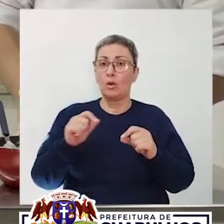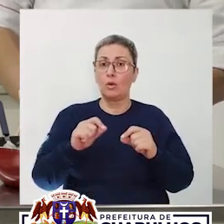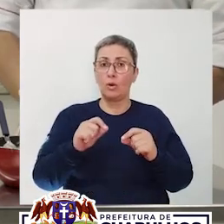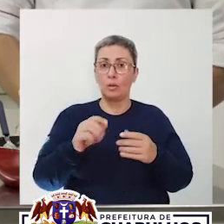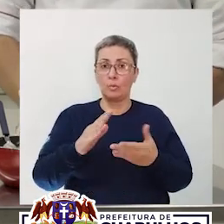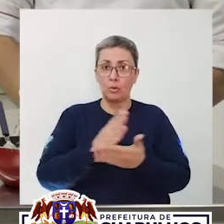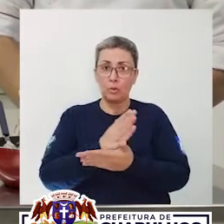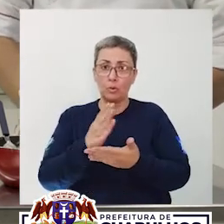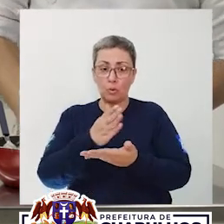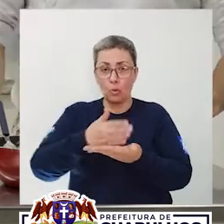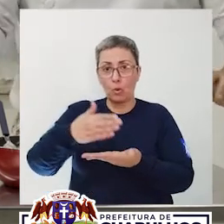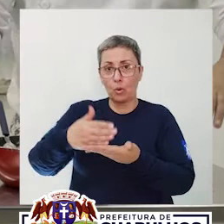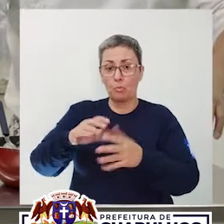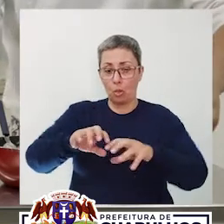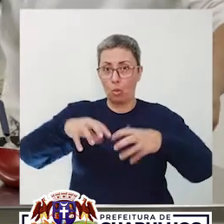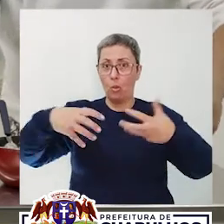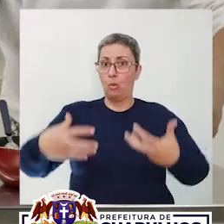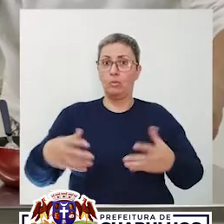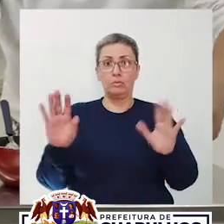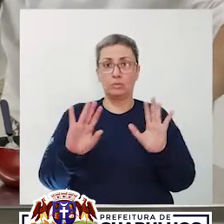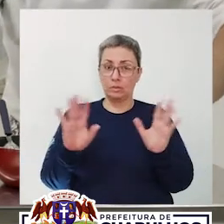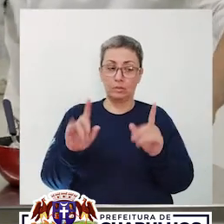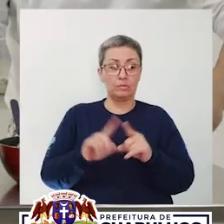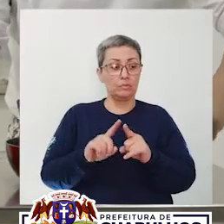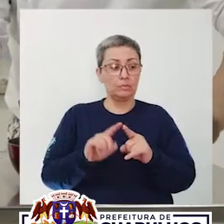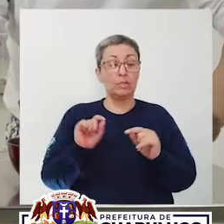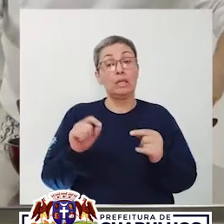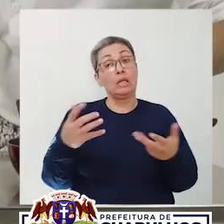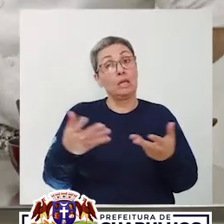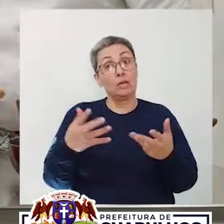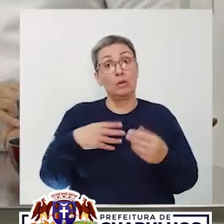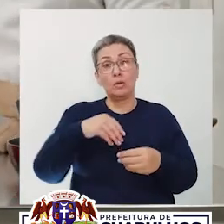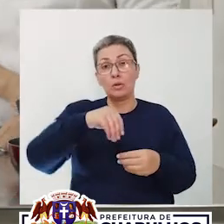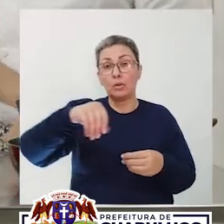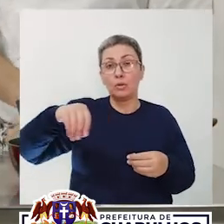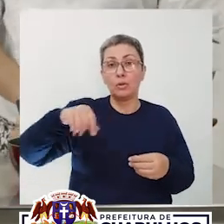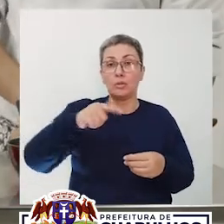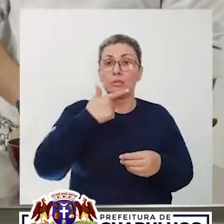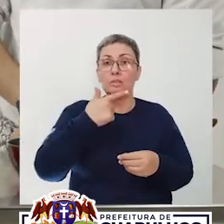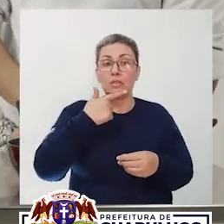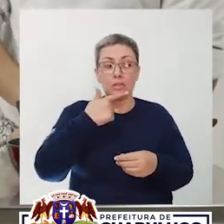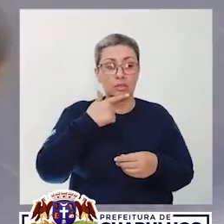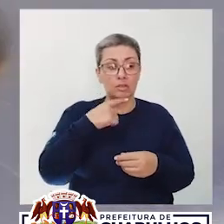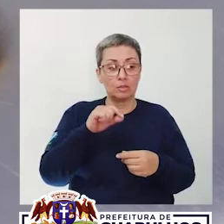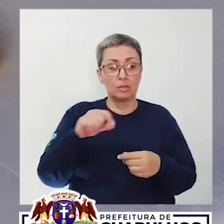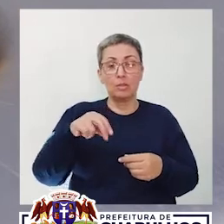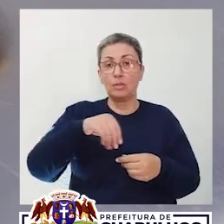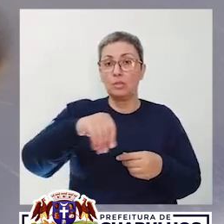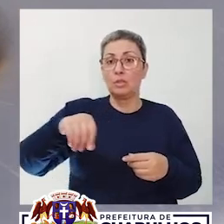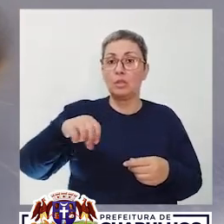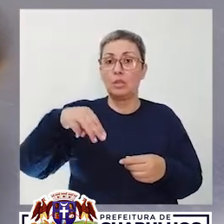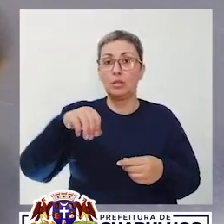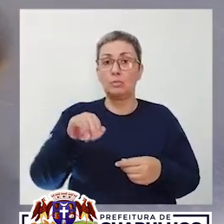E aí você porcionou também para não vazar, né, Nuri? É. Agora um pouquinho de queijo. No